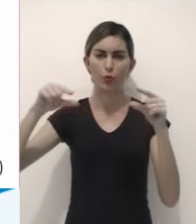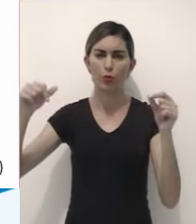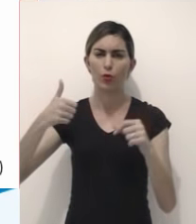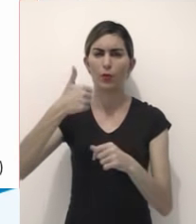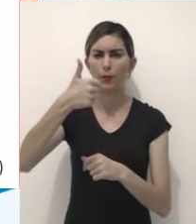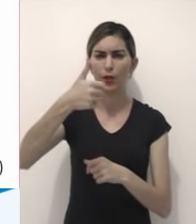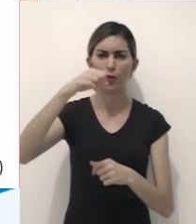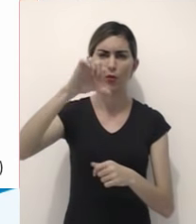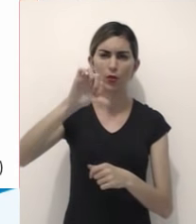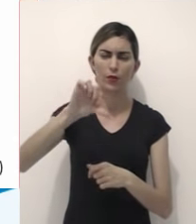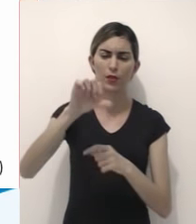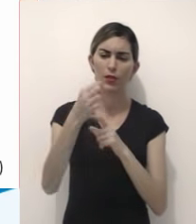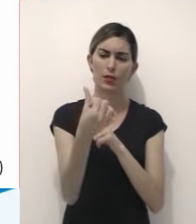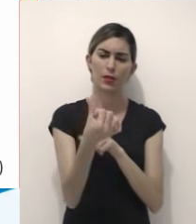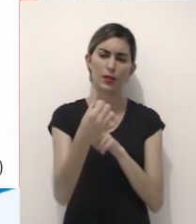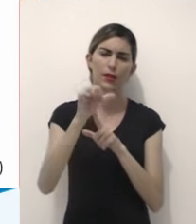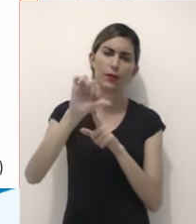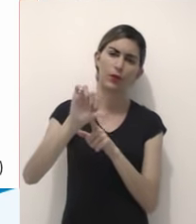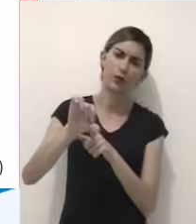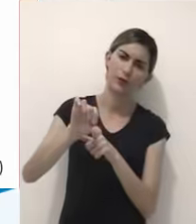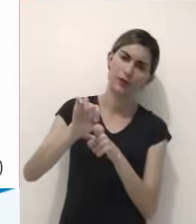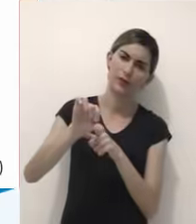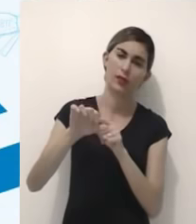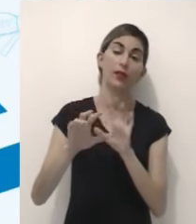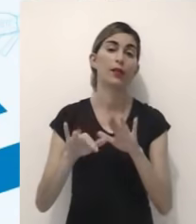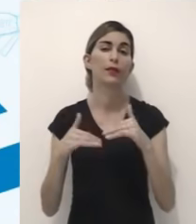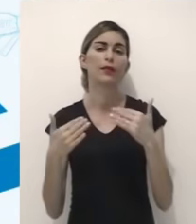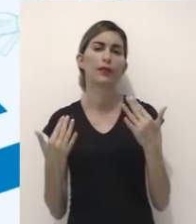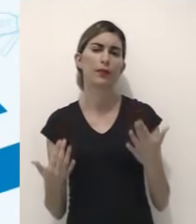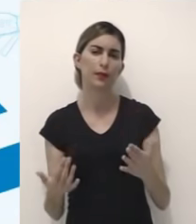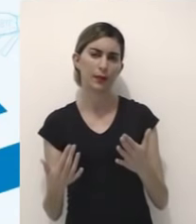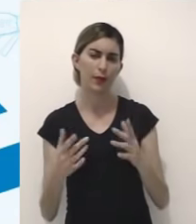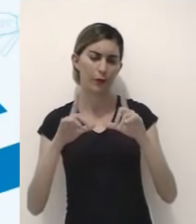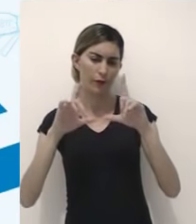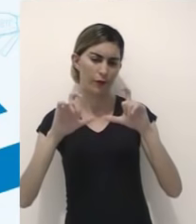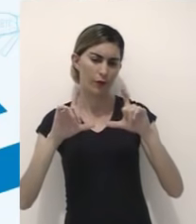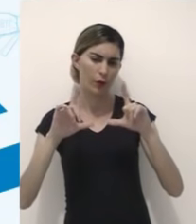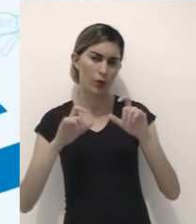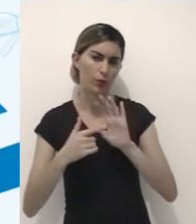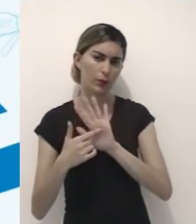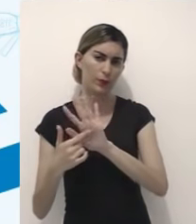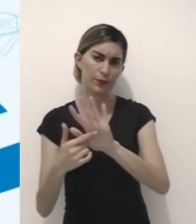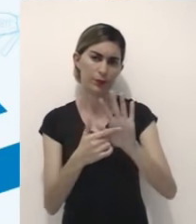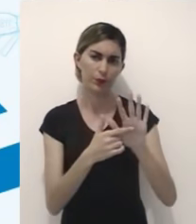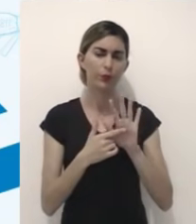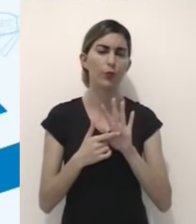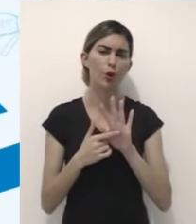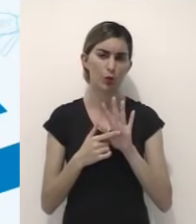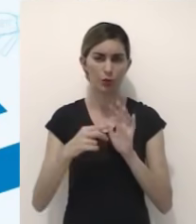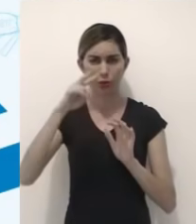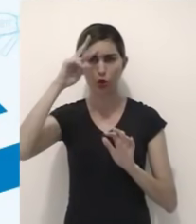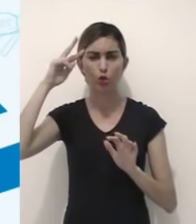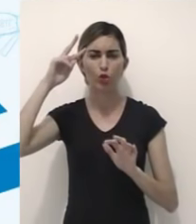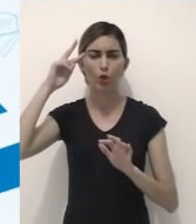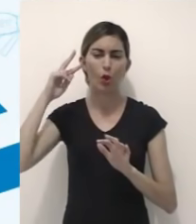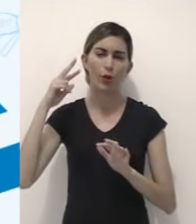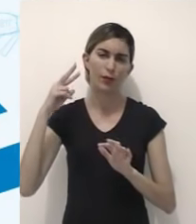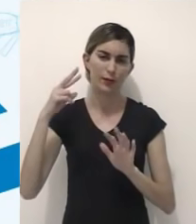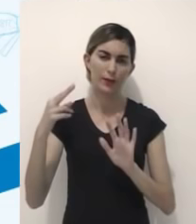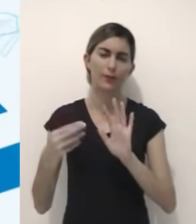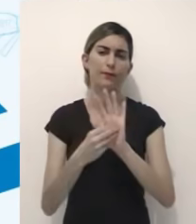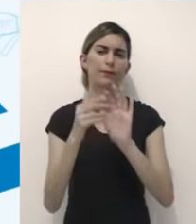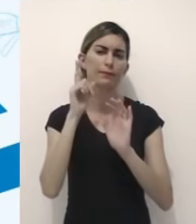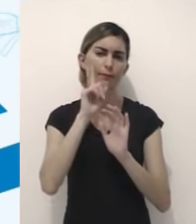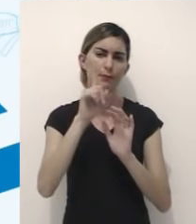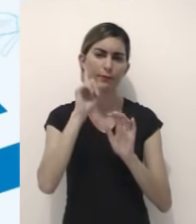Lua em 1969. Então, essa foto, ela mostra um feito